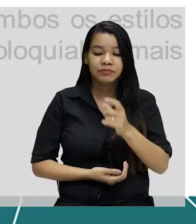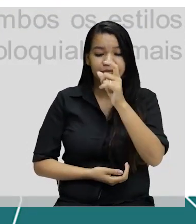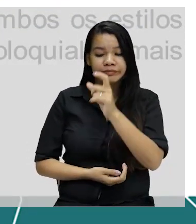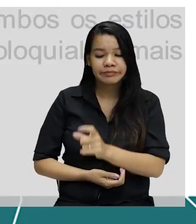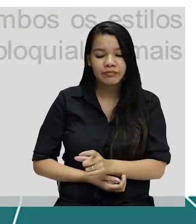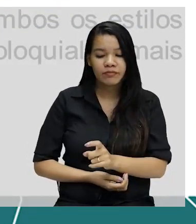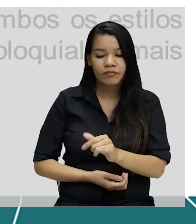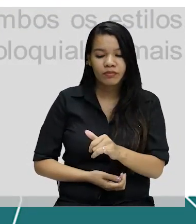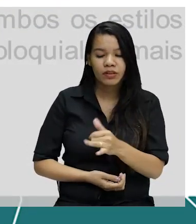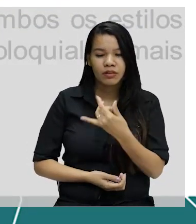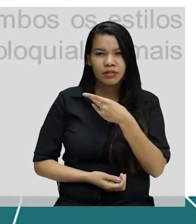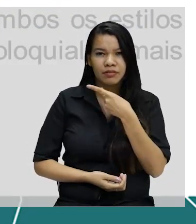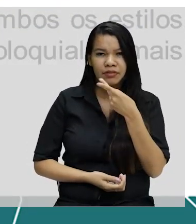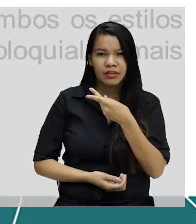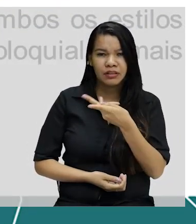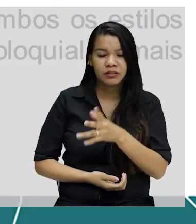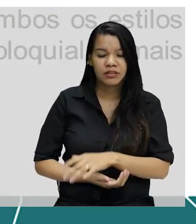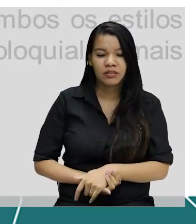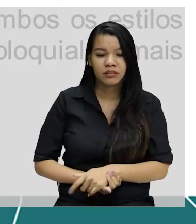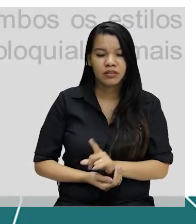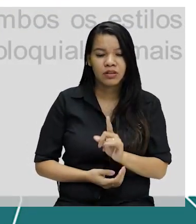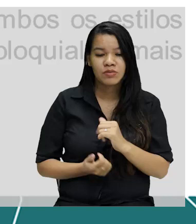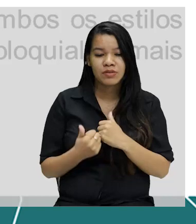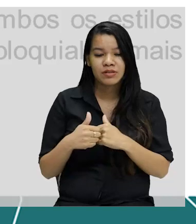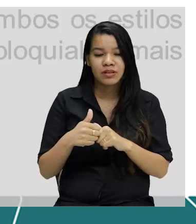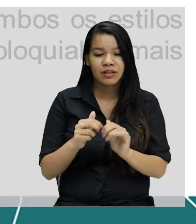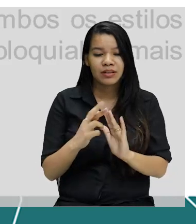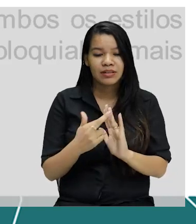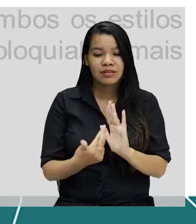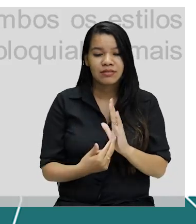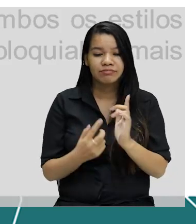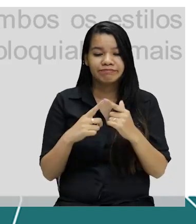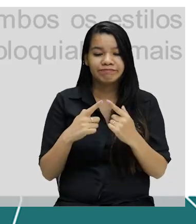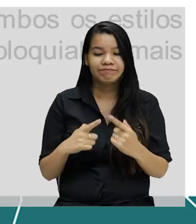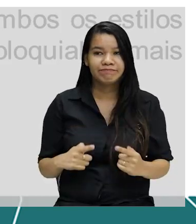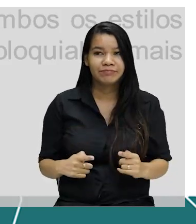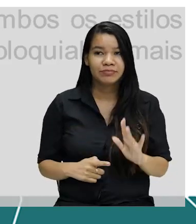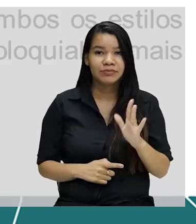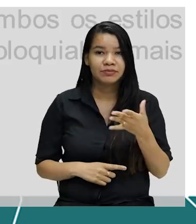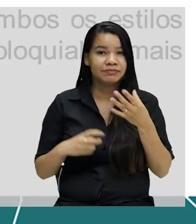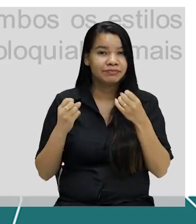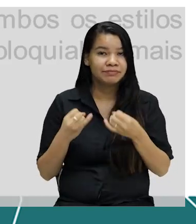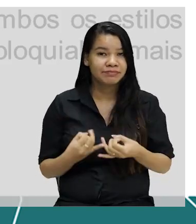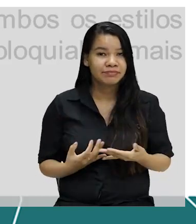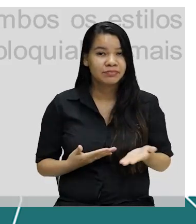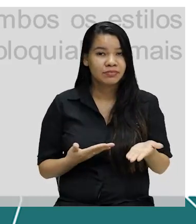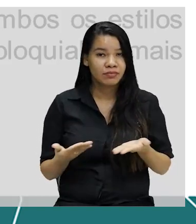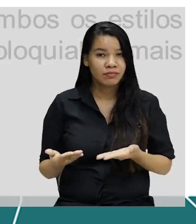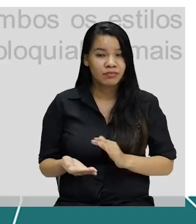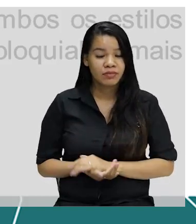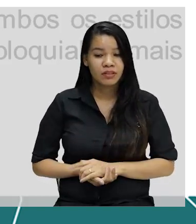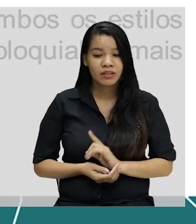um falante não segue as regras gramaticais, eu já falei disso,